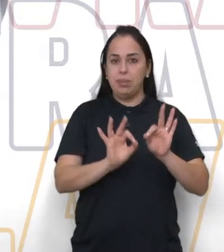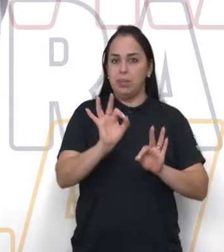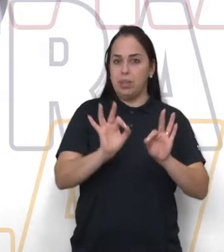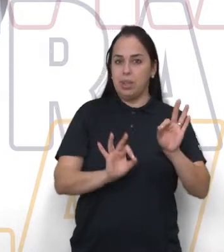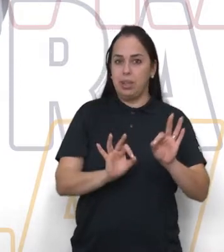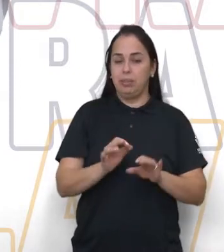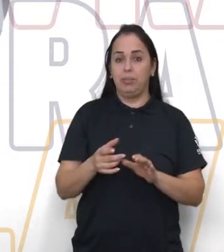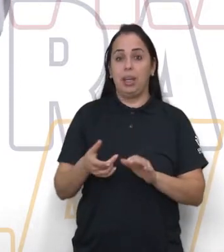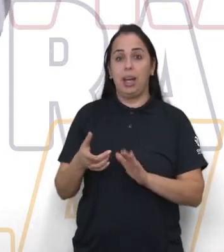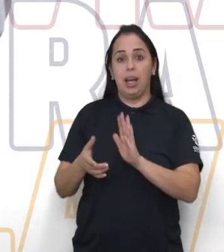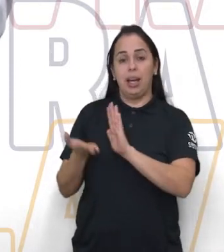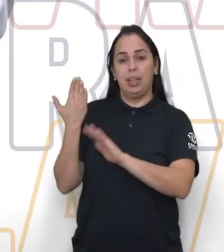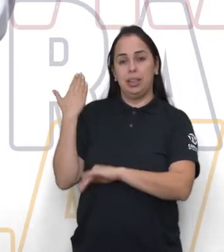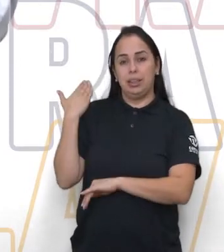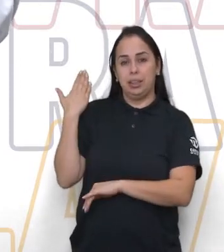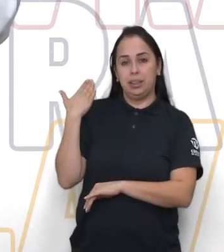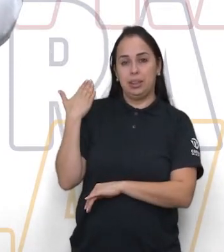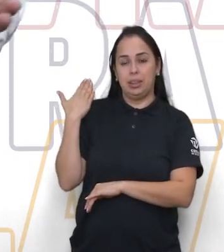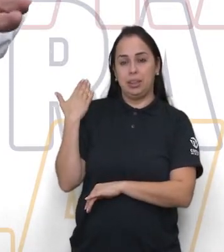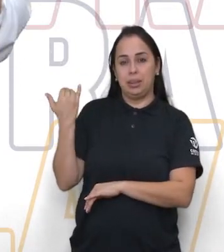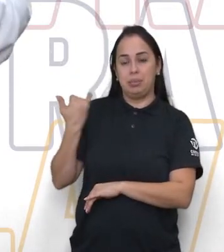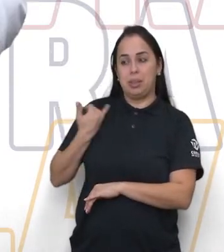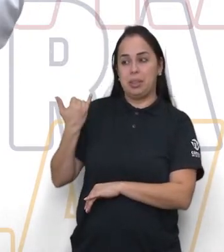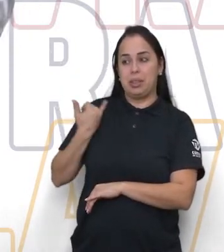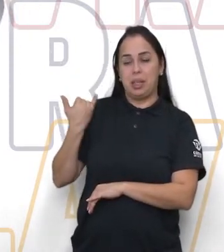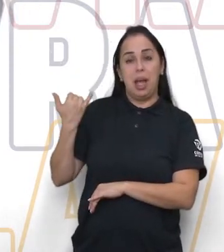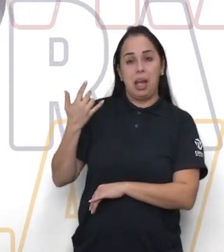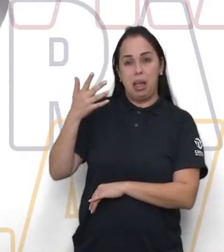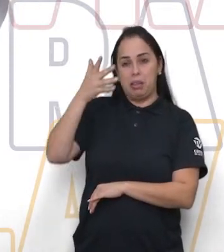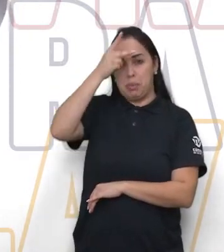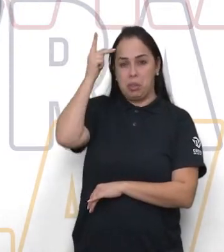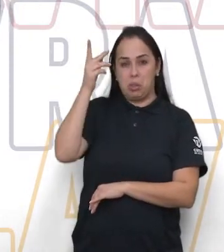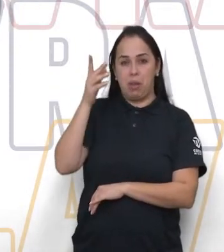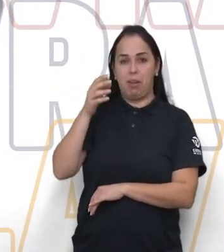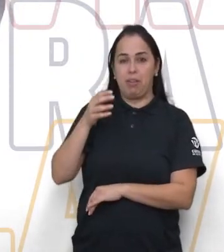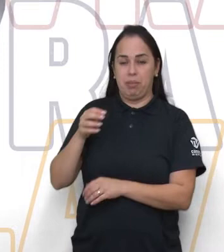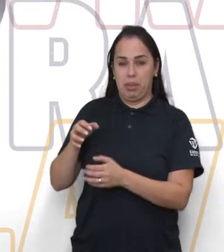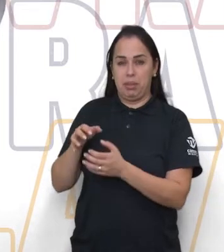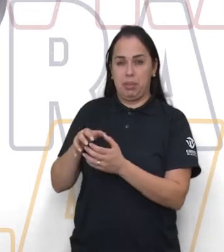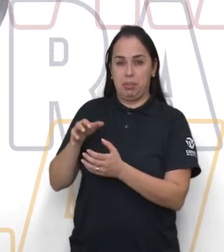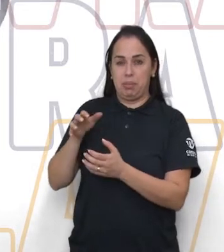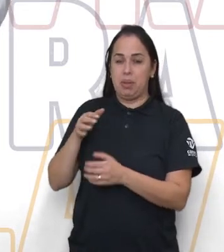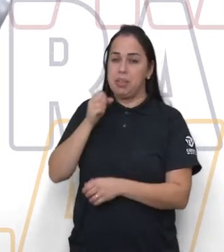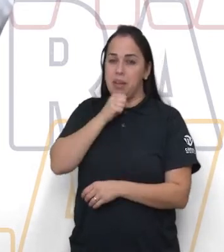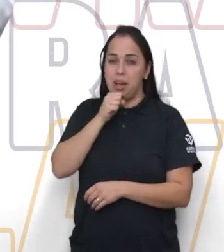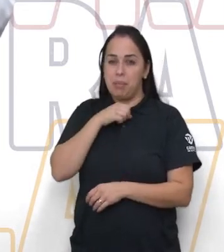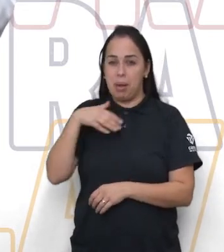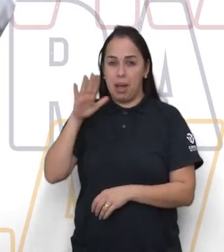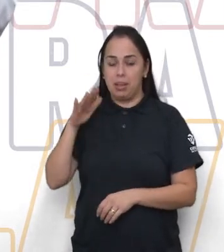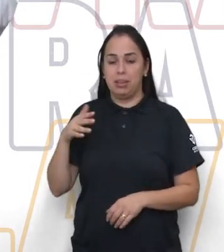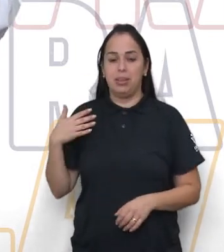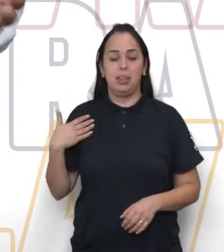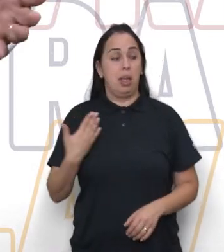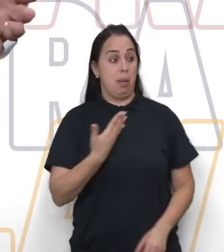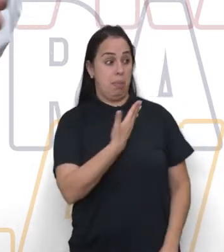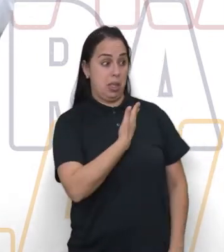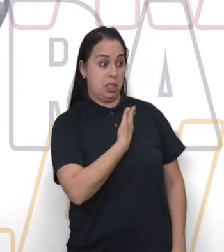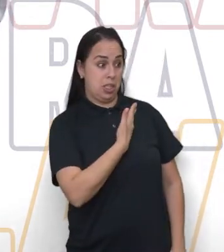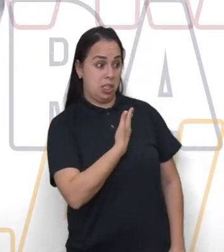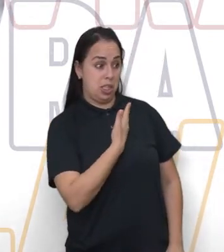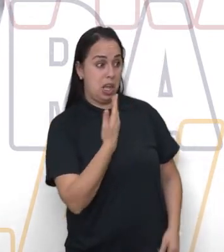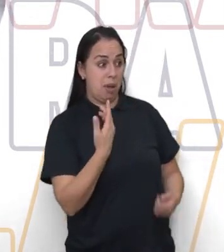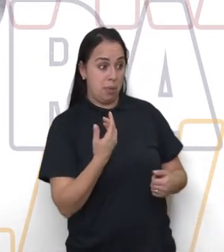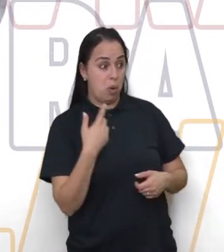brinca olha antigamente quem não ouvia né aí os mais antigos né os mais antigos folclore você precisa ter um um amigo